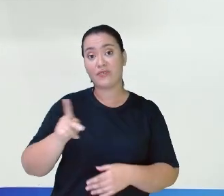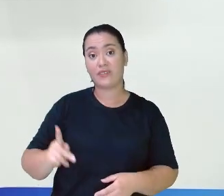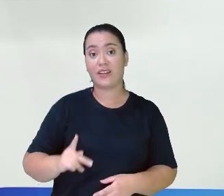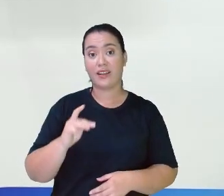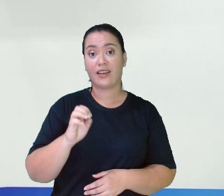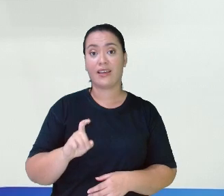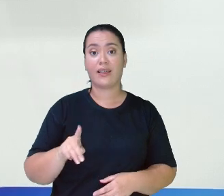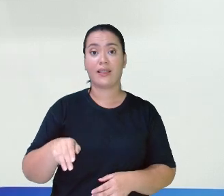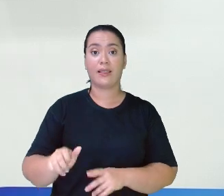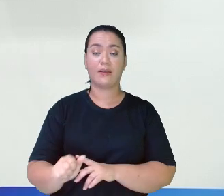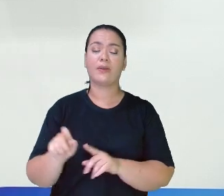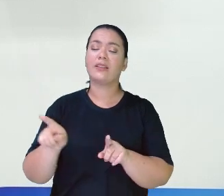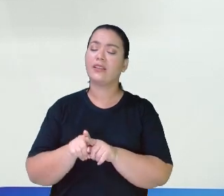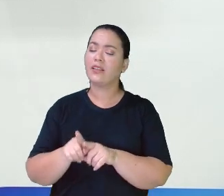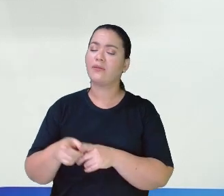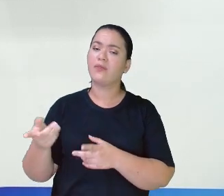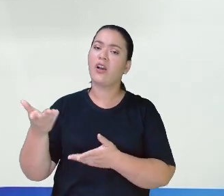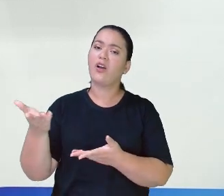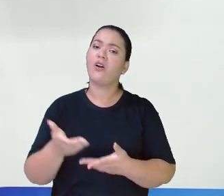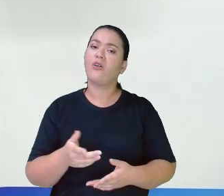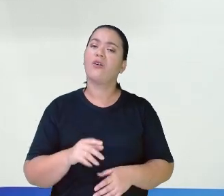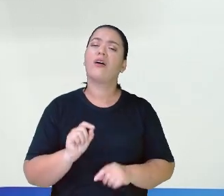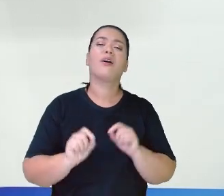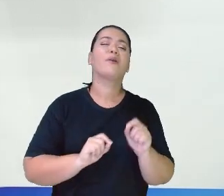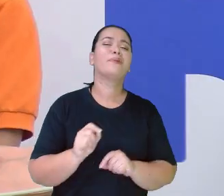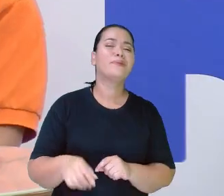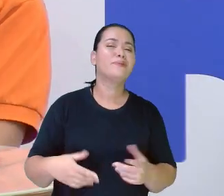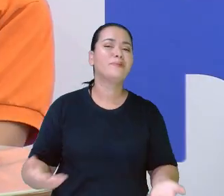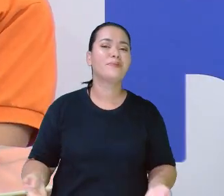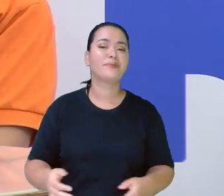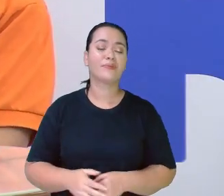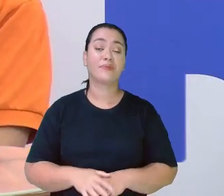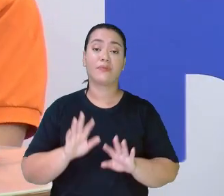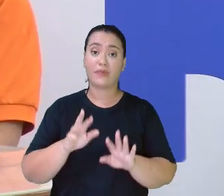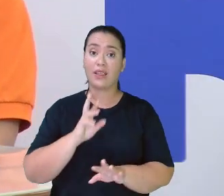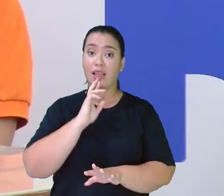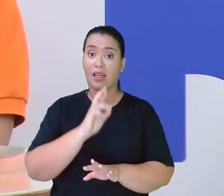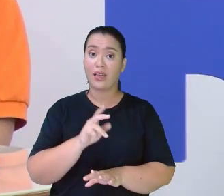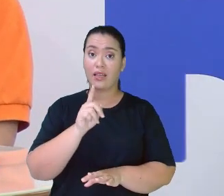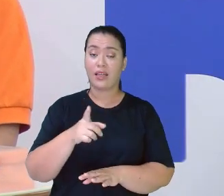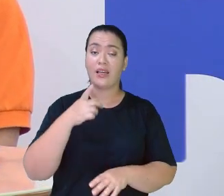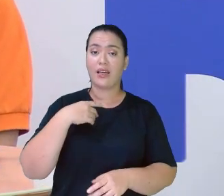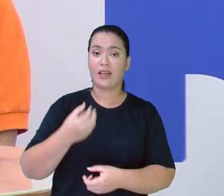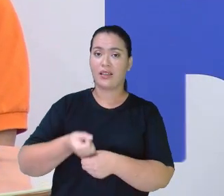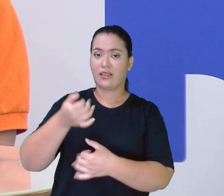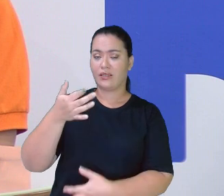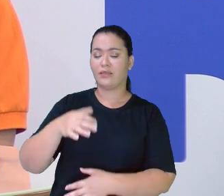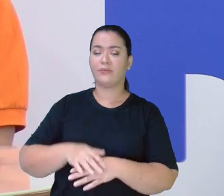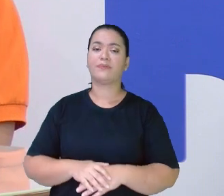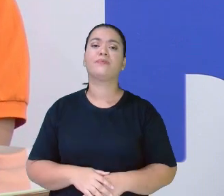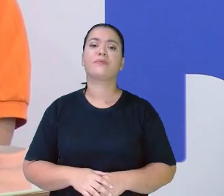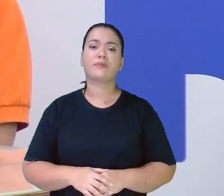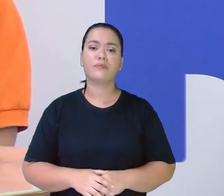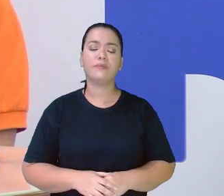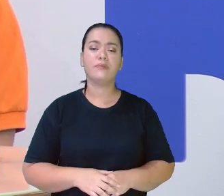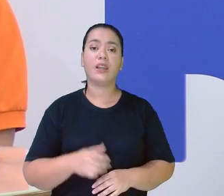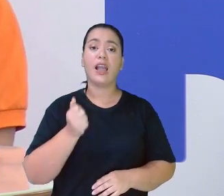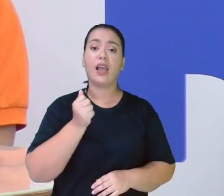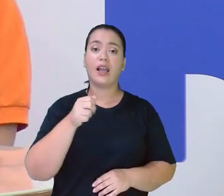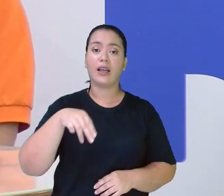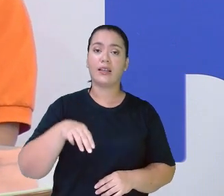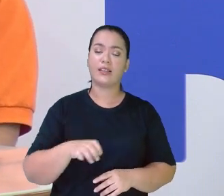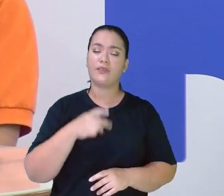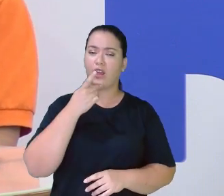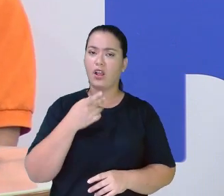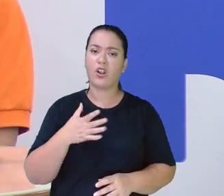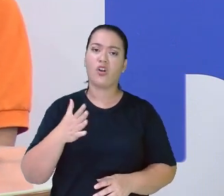Kedma e já deixo aquele espaço para ela convidar vocês para alguma coisa. Só respondendo aí Sim. a questão do chat, eu atualizei aqui. Anne disse que